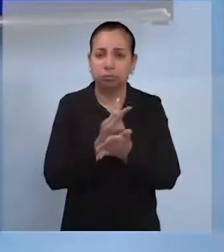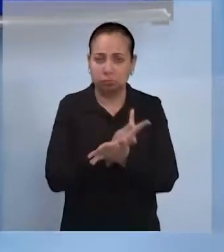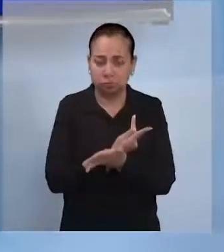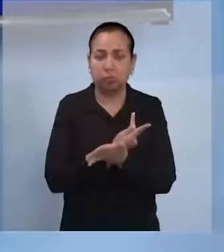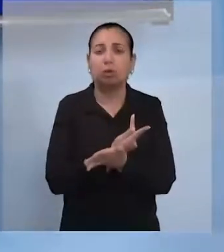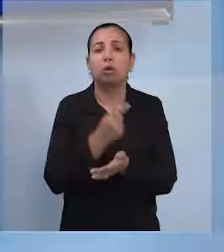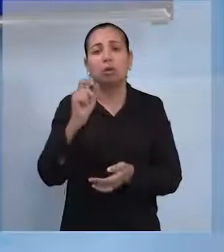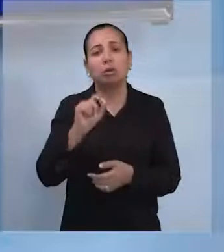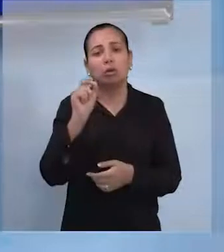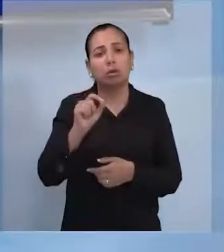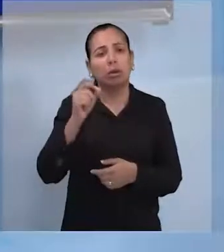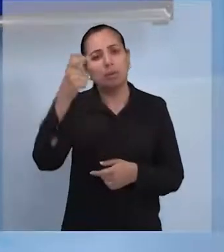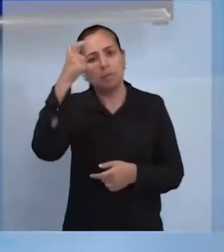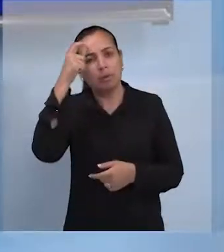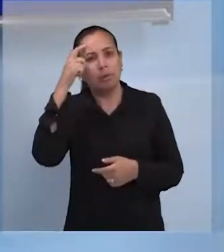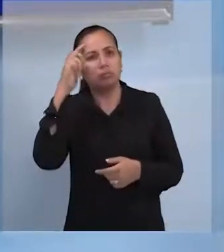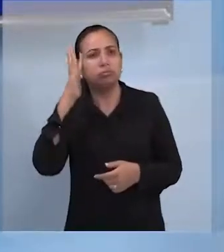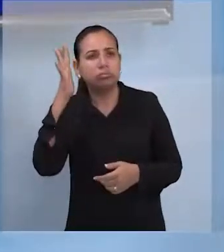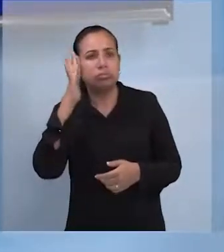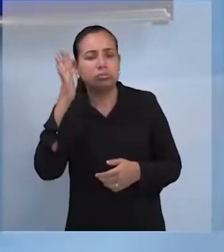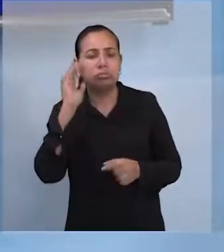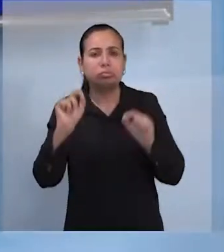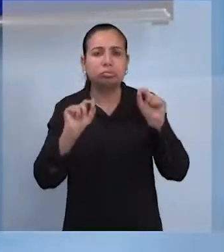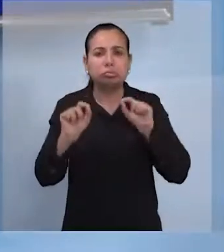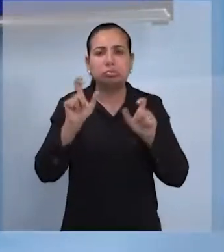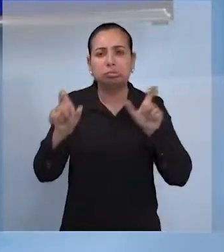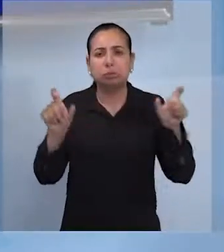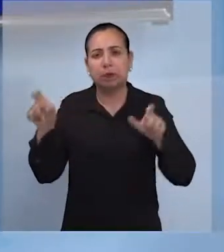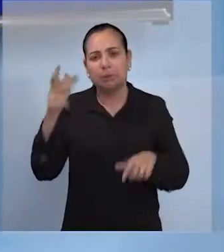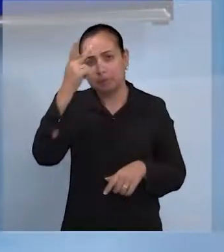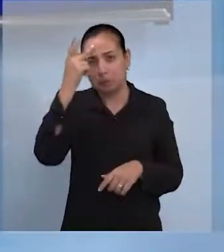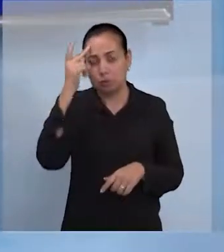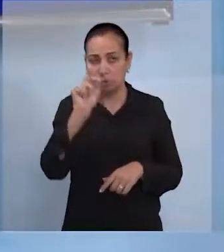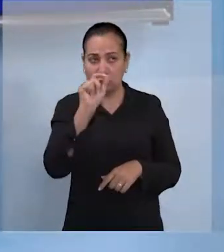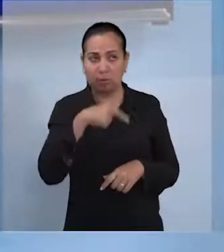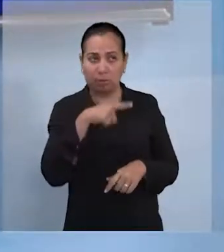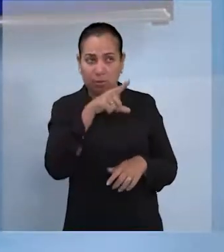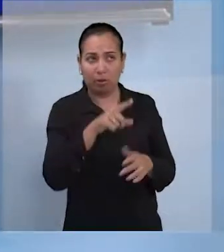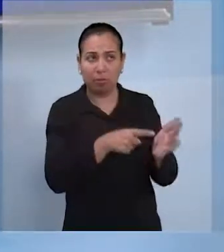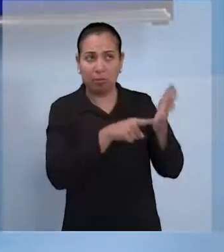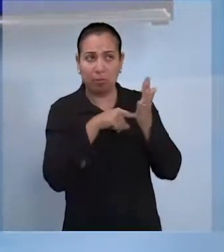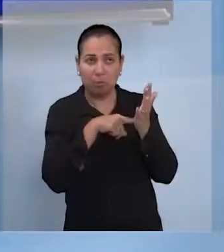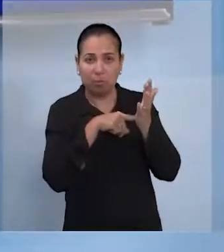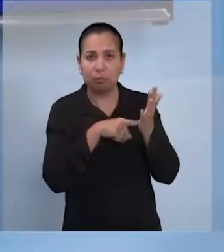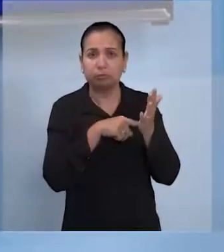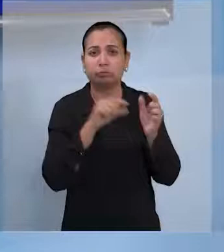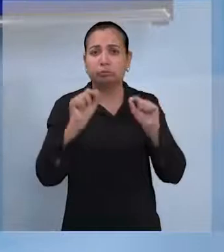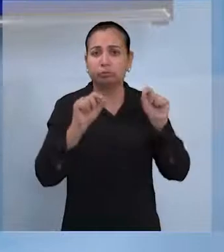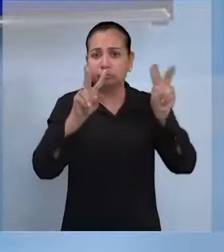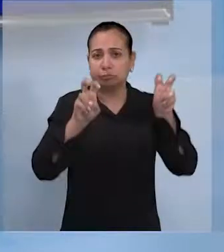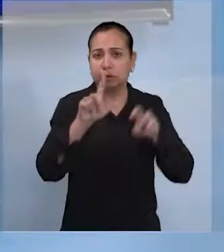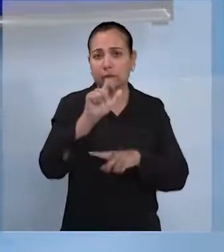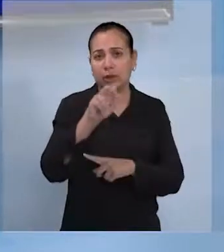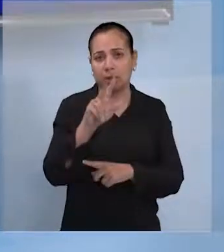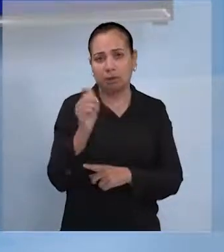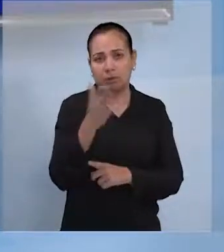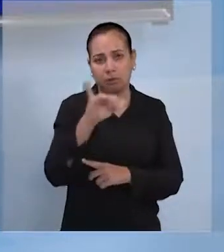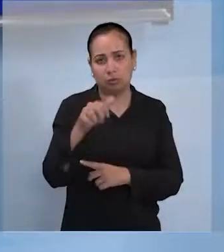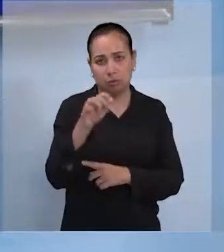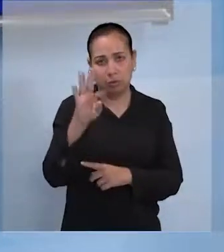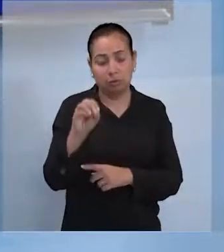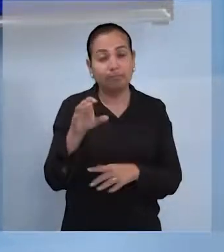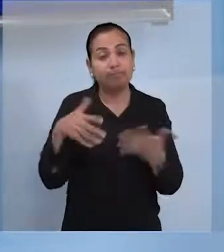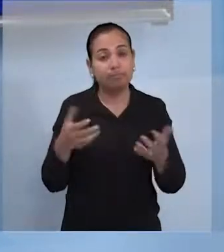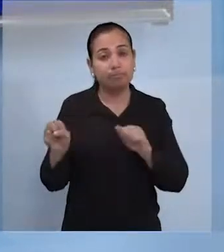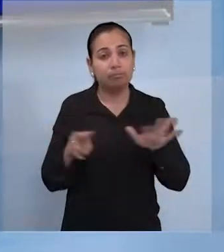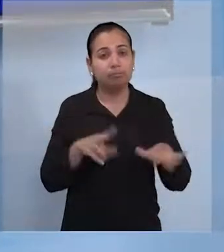cada um, dos resultados produzidos pela Lava Jato. Na semana que passou, os vazamentos